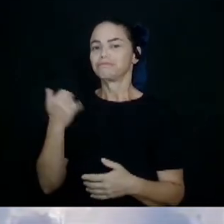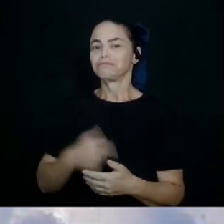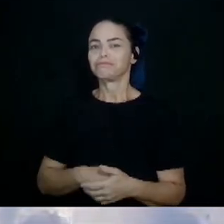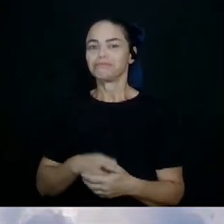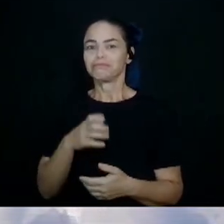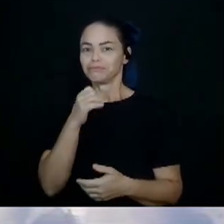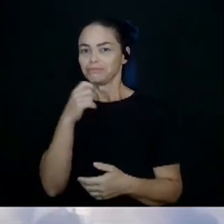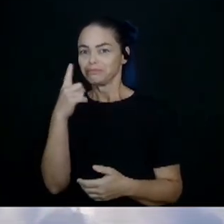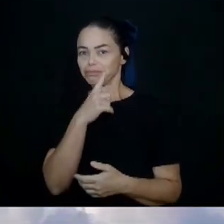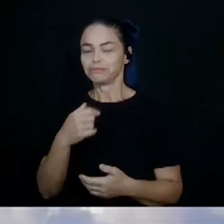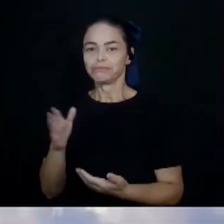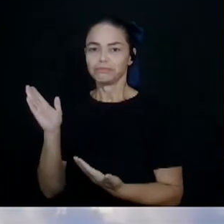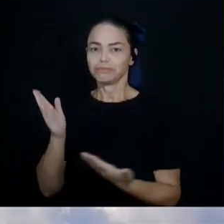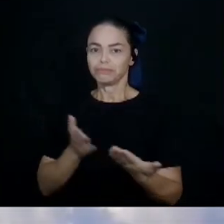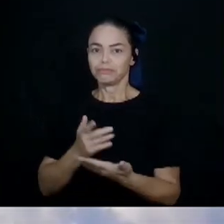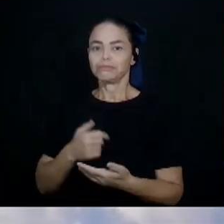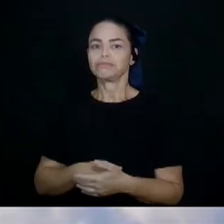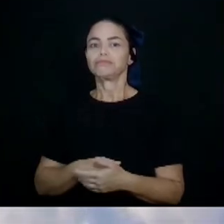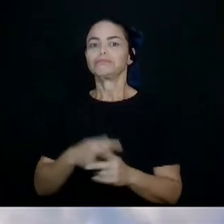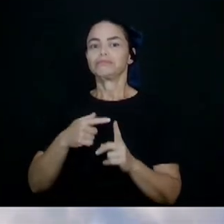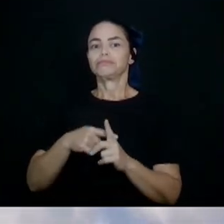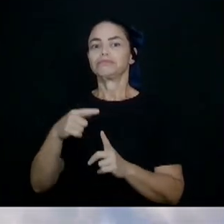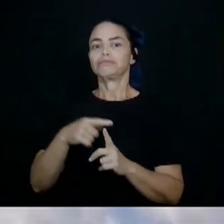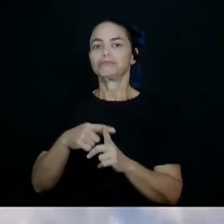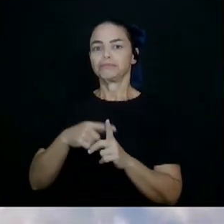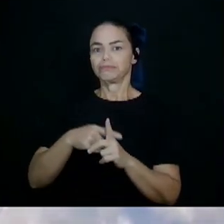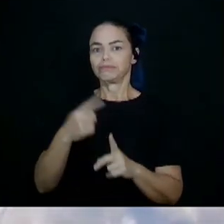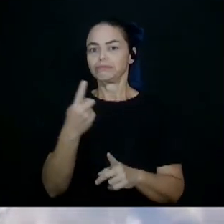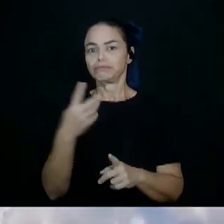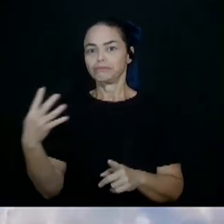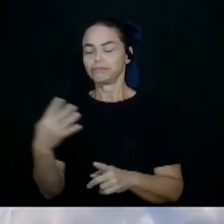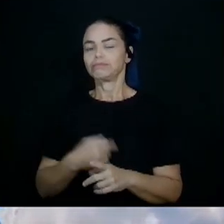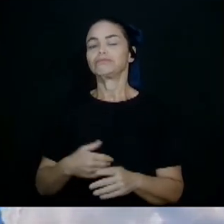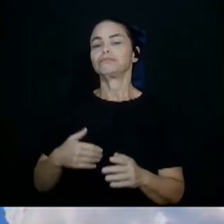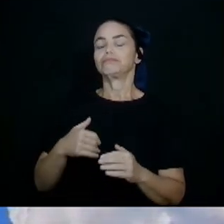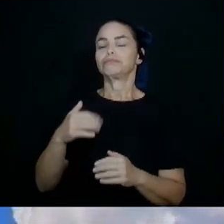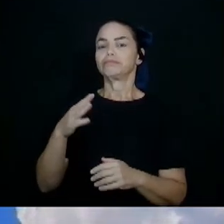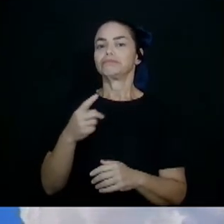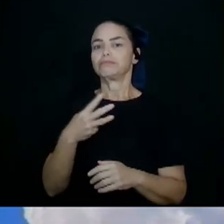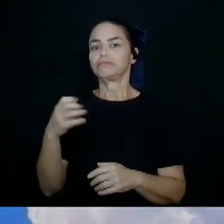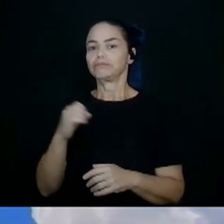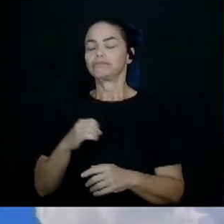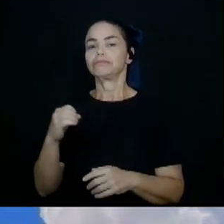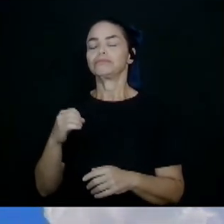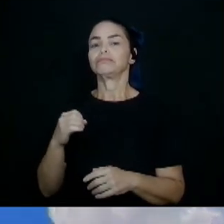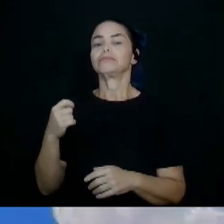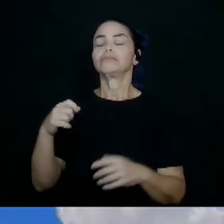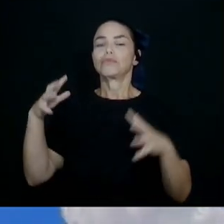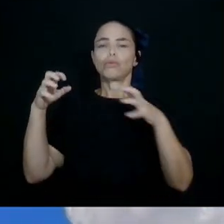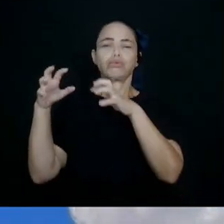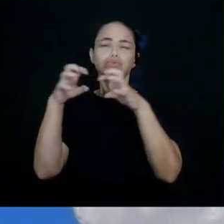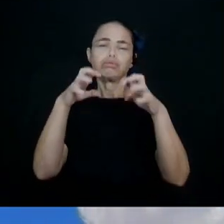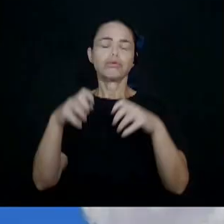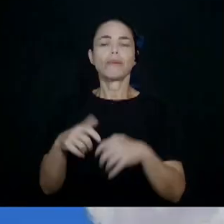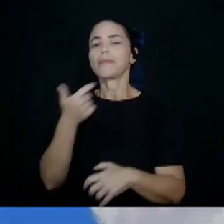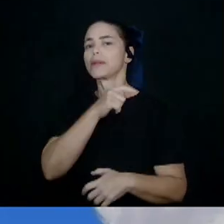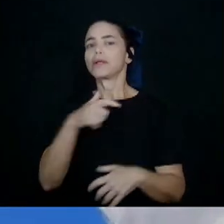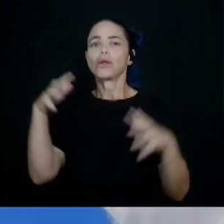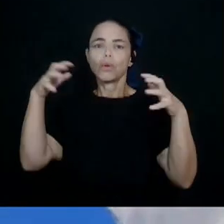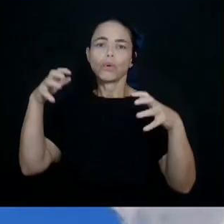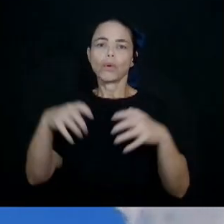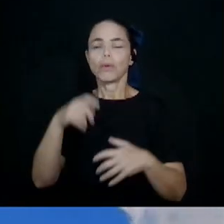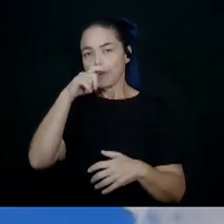só. Hoje mínima 14, máxima 30 graus, né? Nós temos aí tempo nublado, mas sem chuva. Amanhã, sábado,